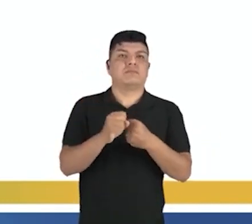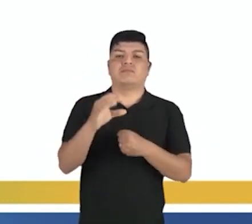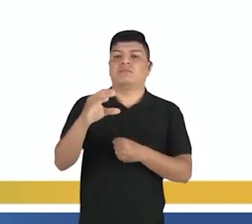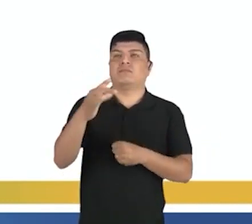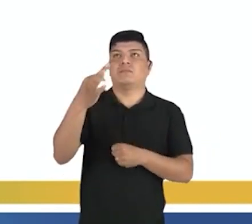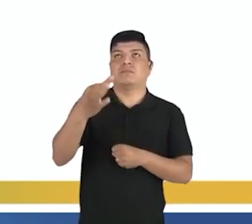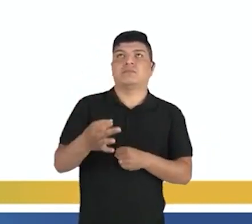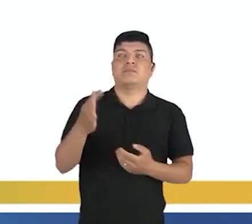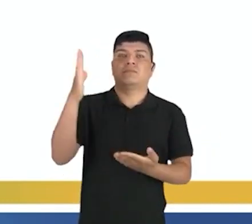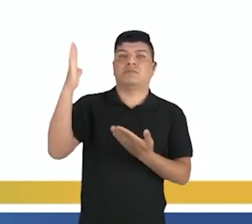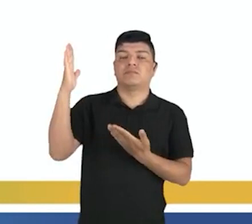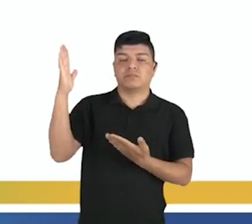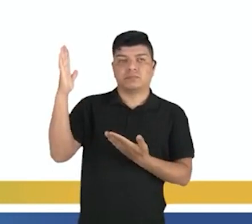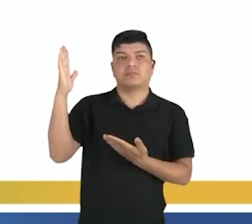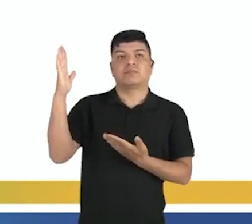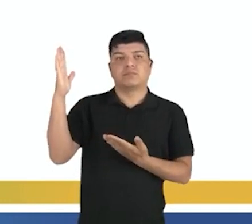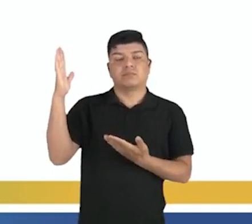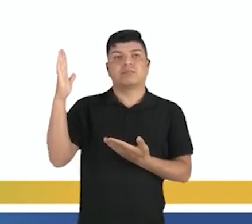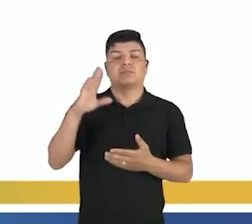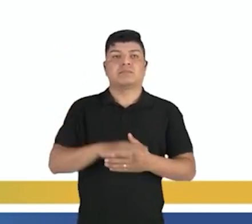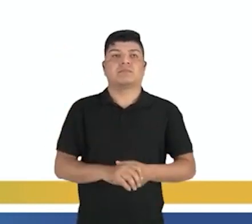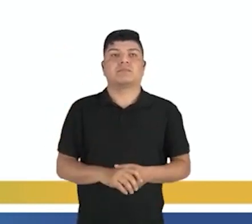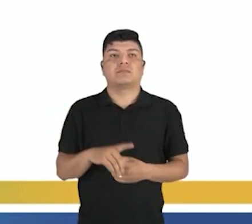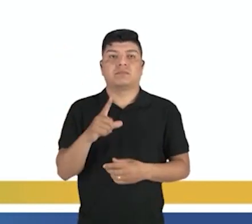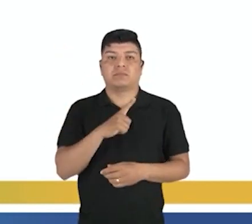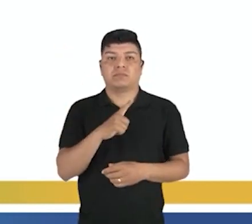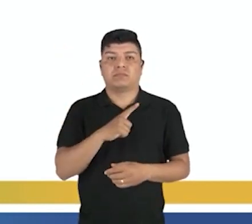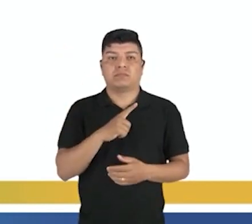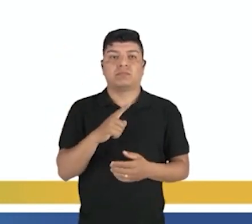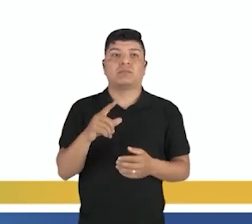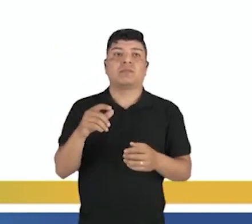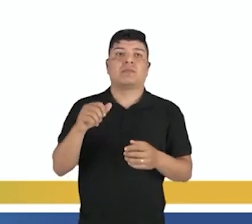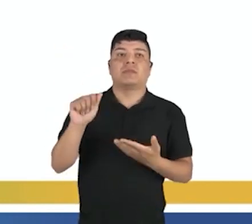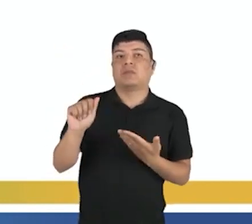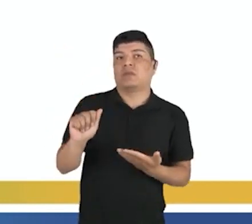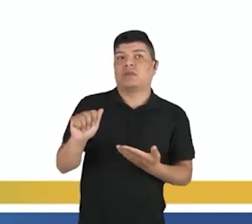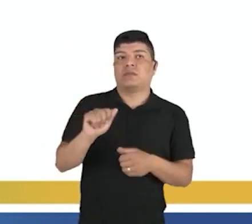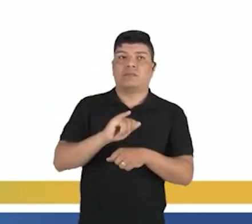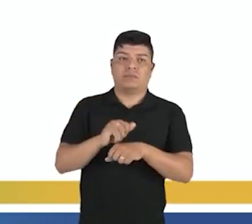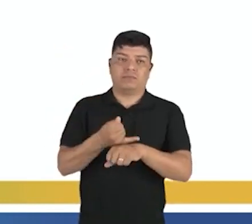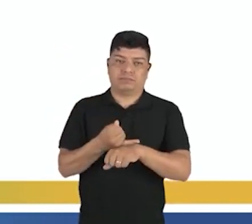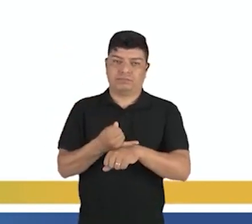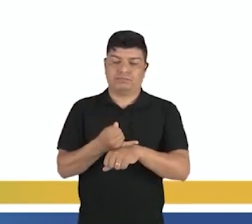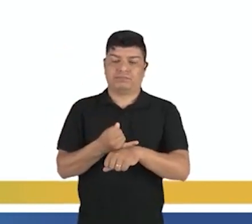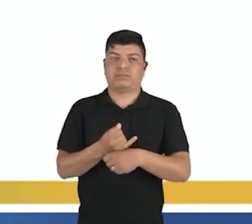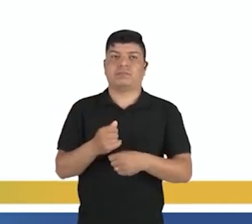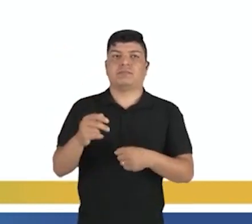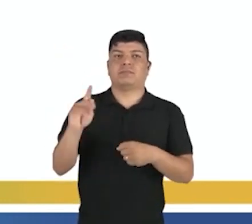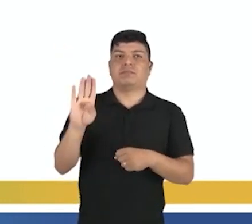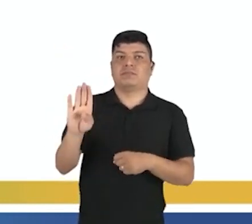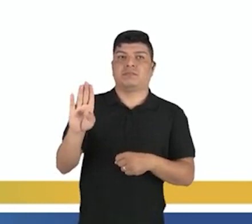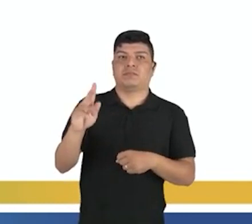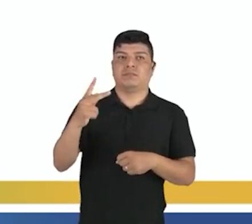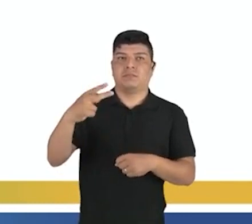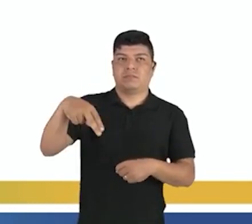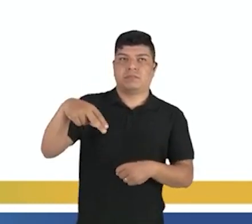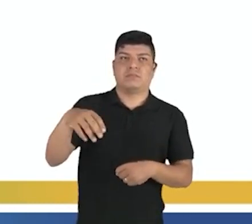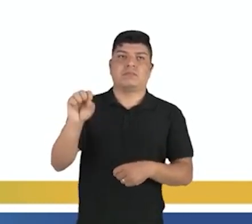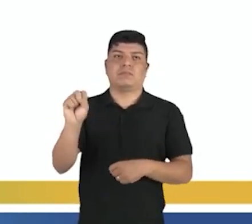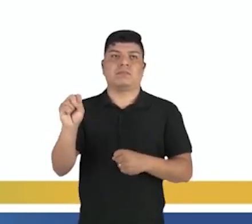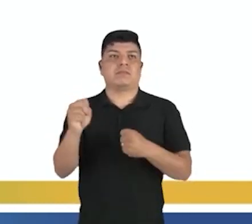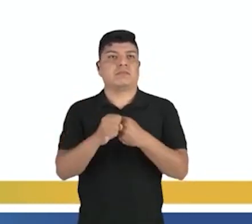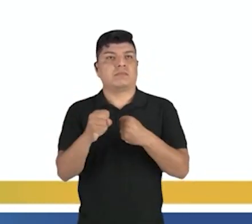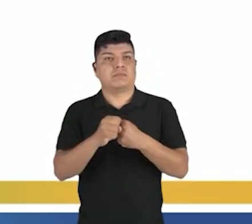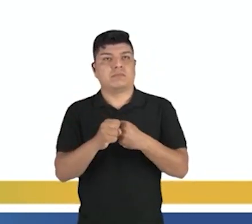está marcado para vocês, substantivos. Nós teríamos nas alternativas A, adjetivos, B,